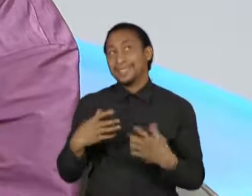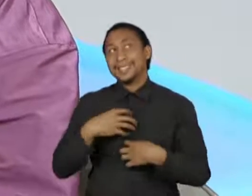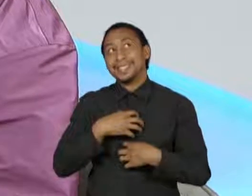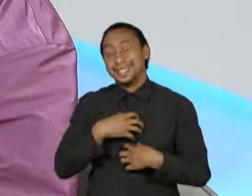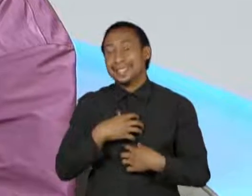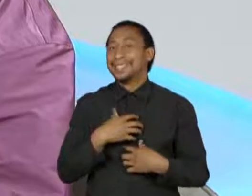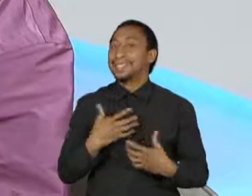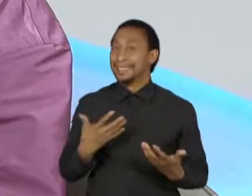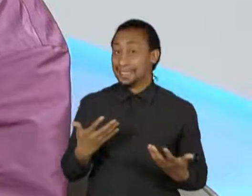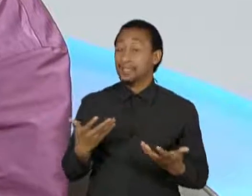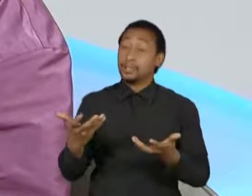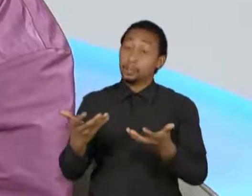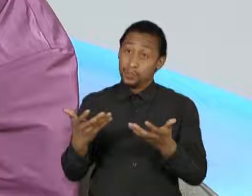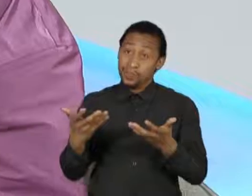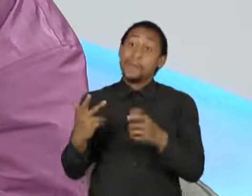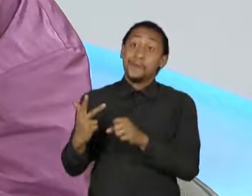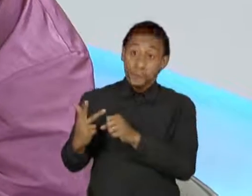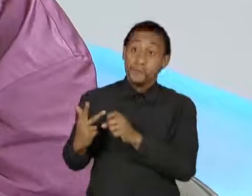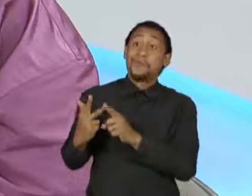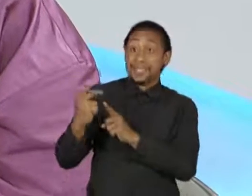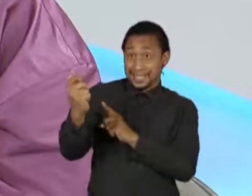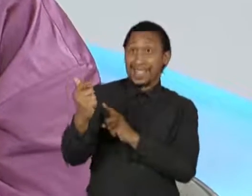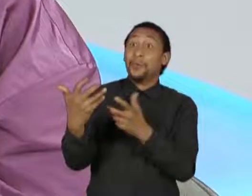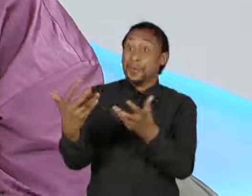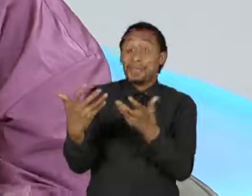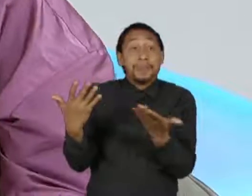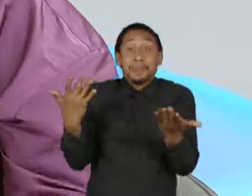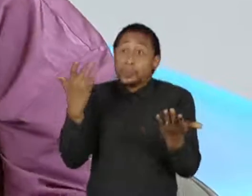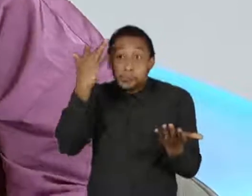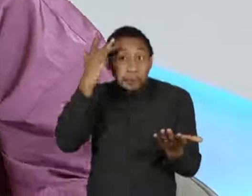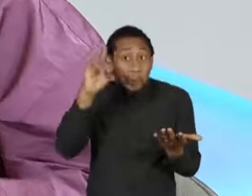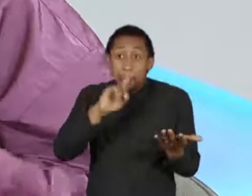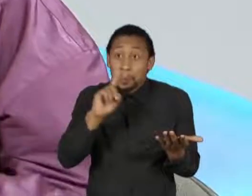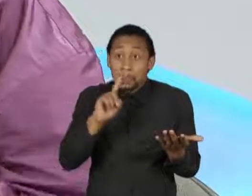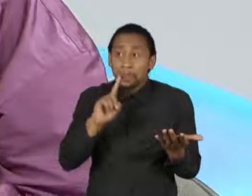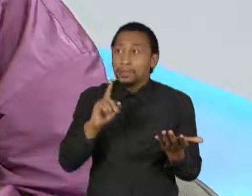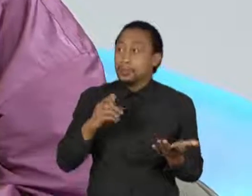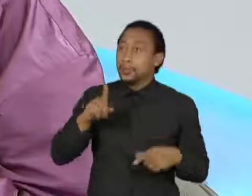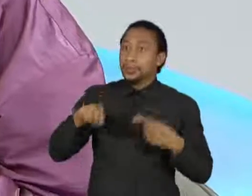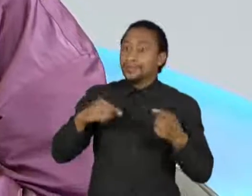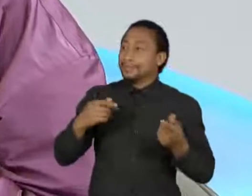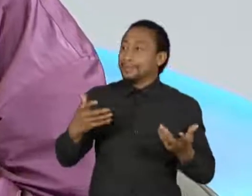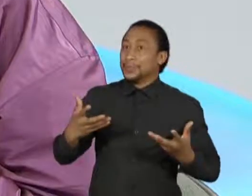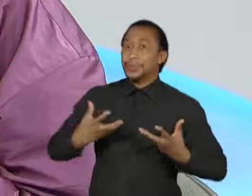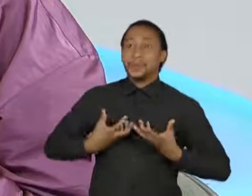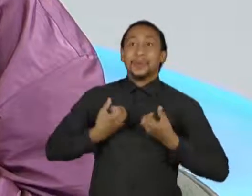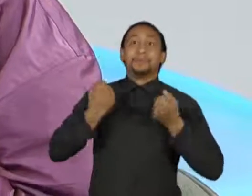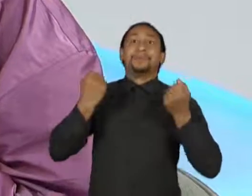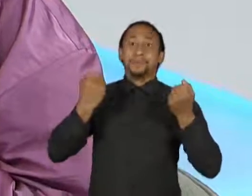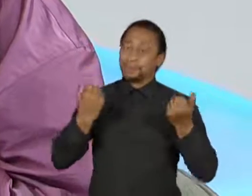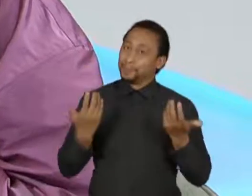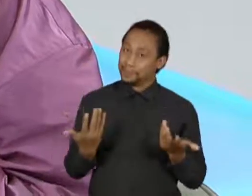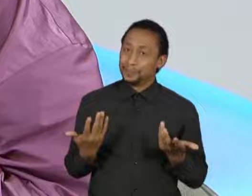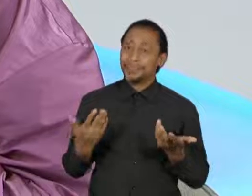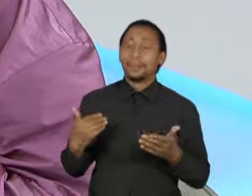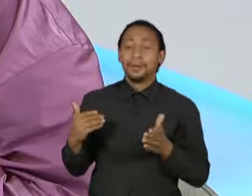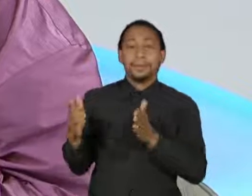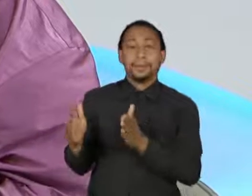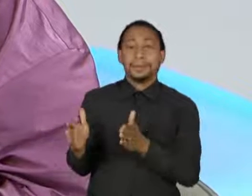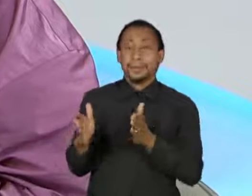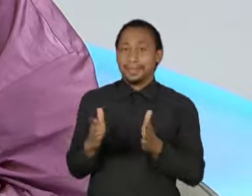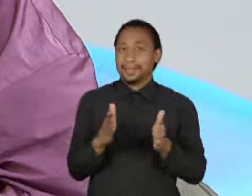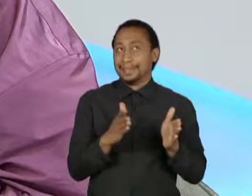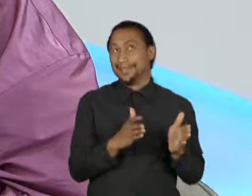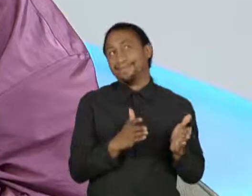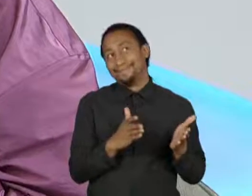fosse vencedor, mas eu não imaginei que fosse. E acho que nem tanto por um processo de, como a gente estava falando até antes, né? Acho